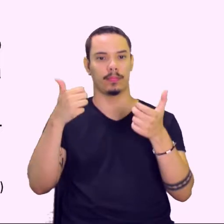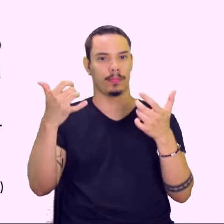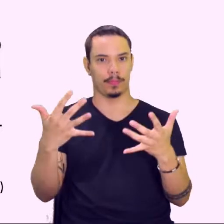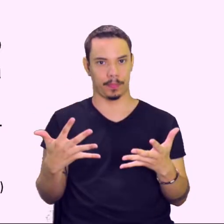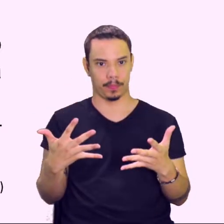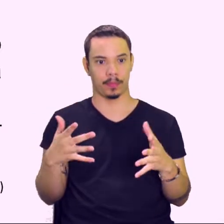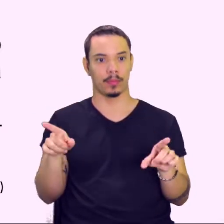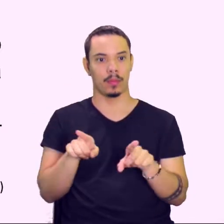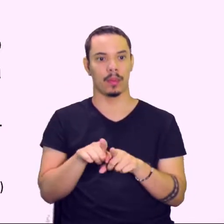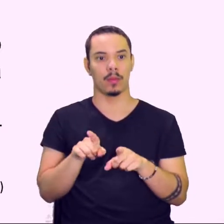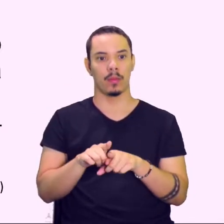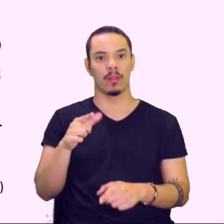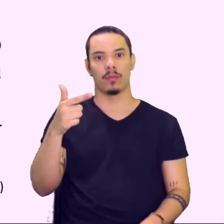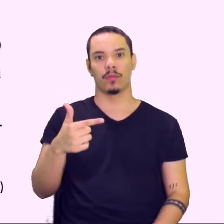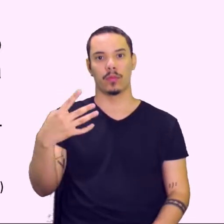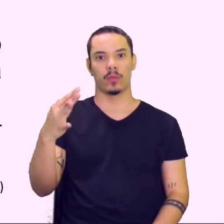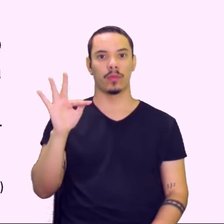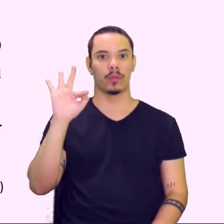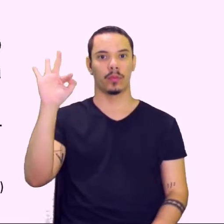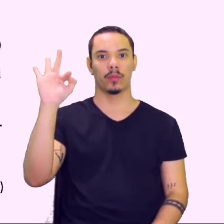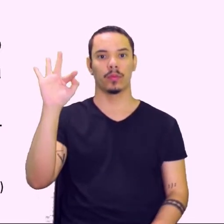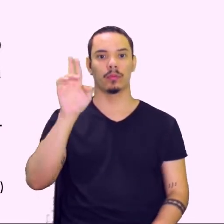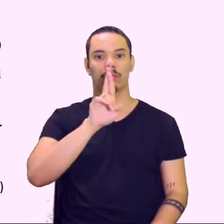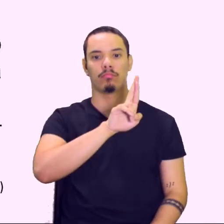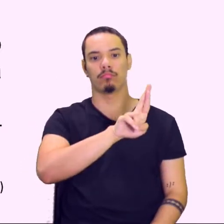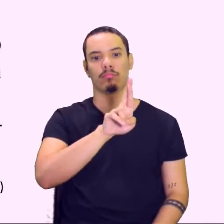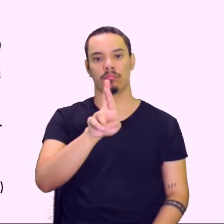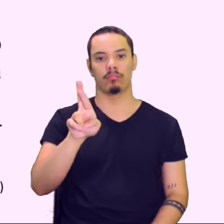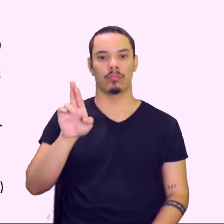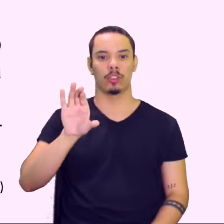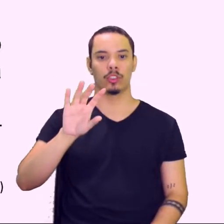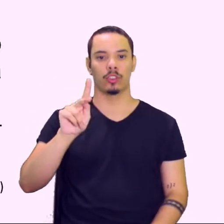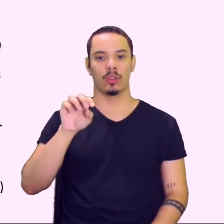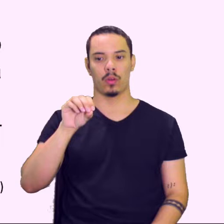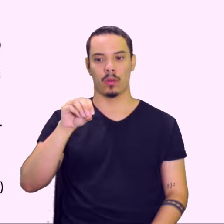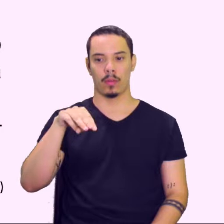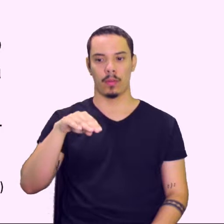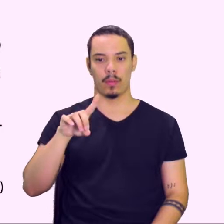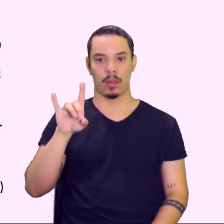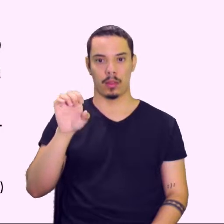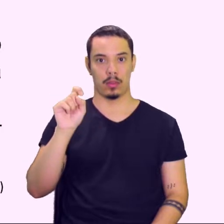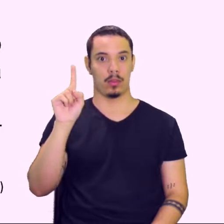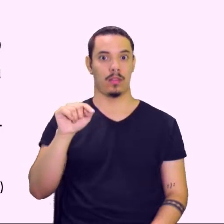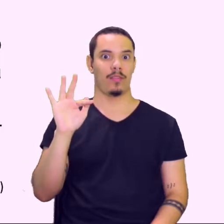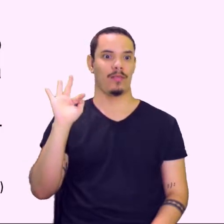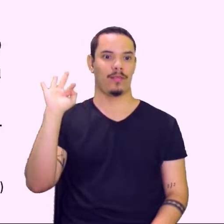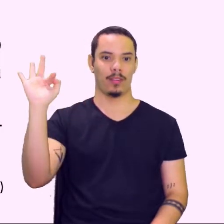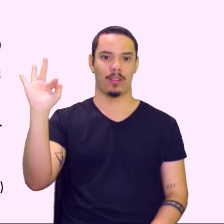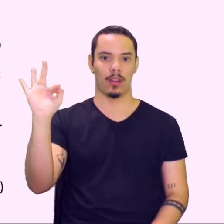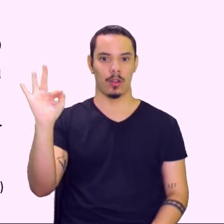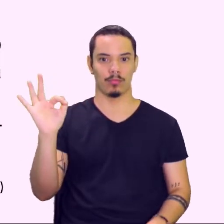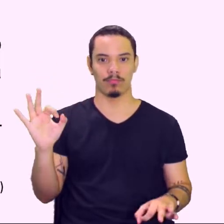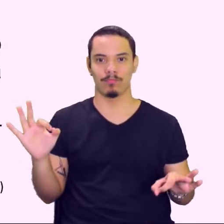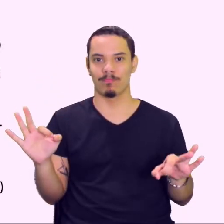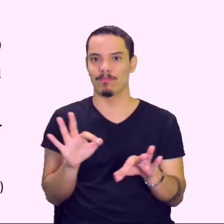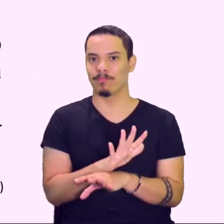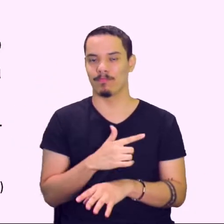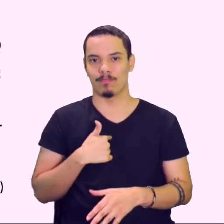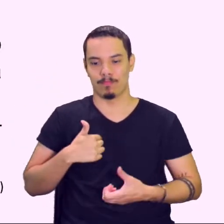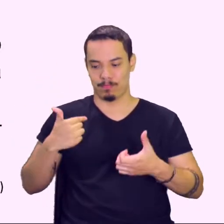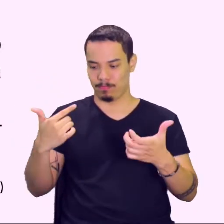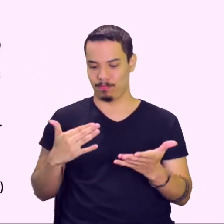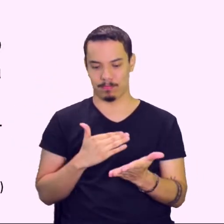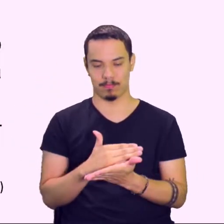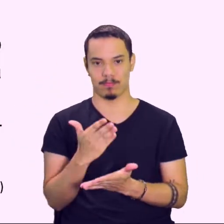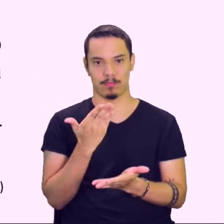24 federais de responsabilidade do Instituto Chico Mendes, que é federal, que é do governo federal. Tá aqui o que a gente falou lá no início